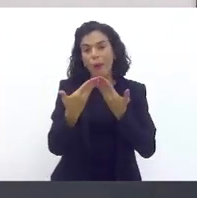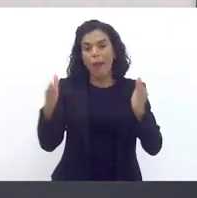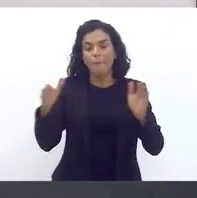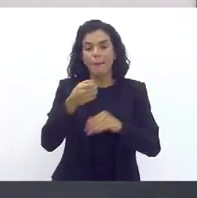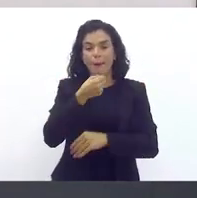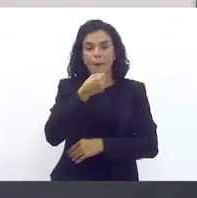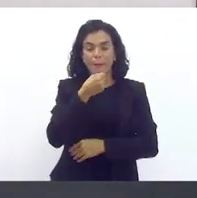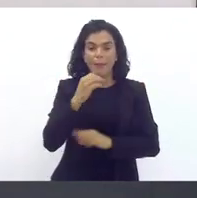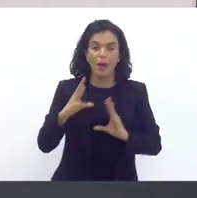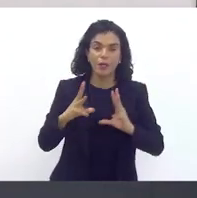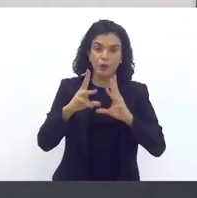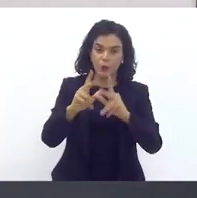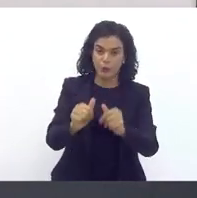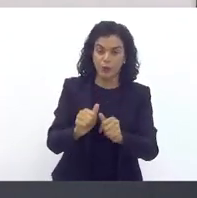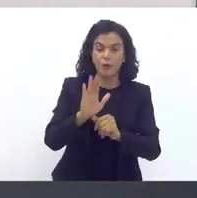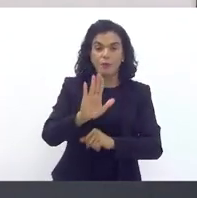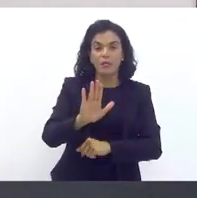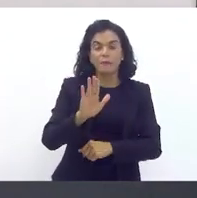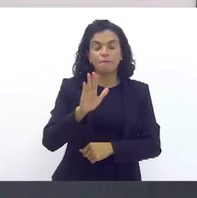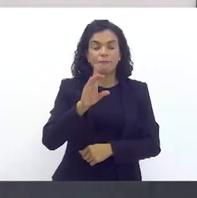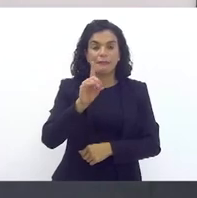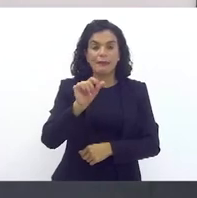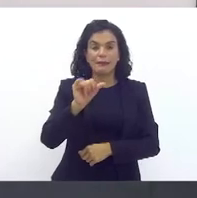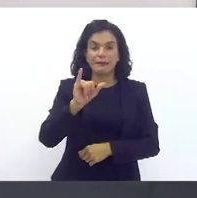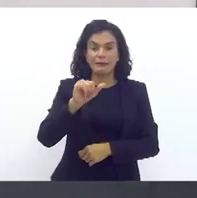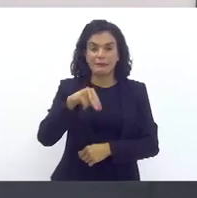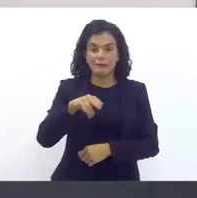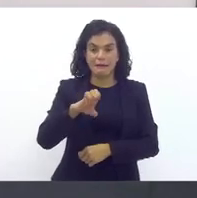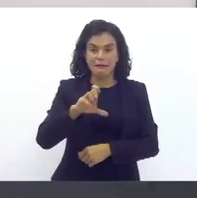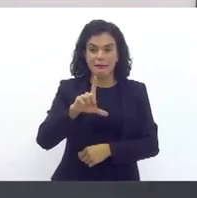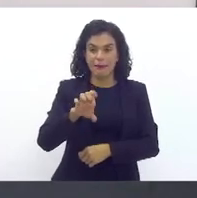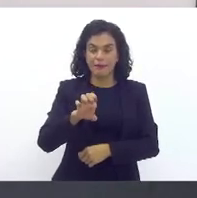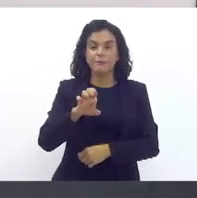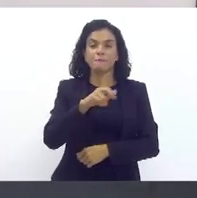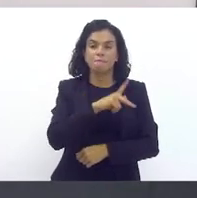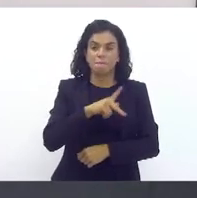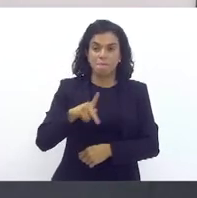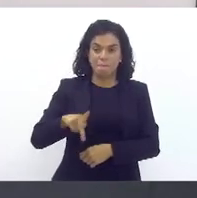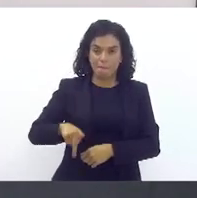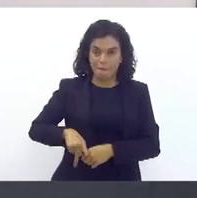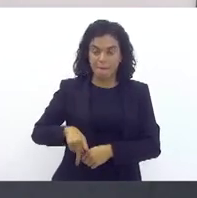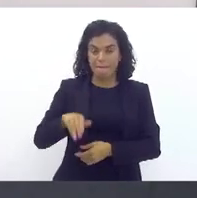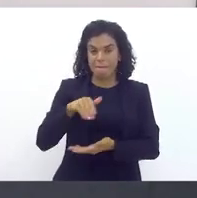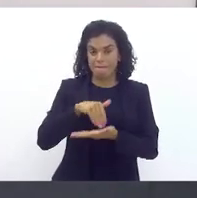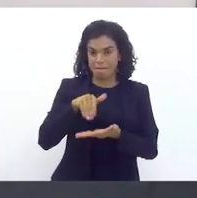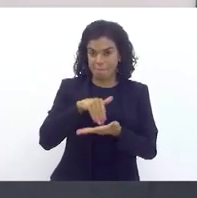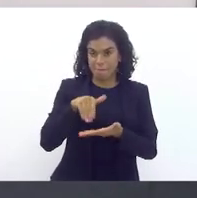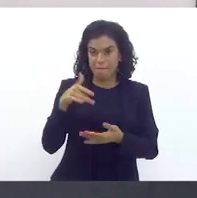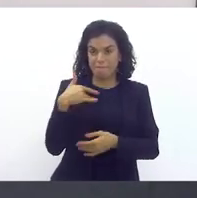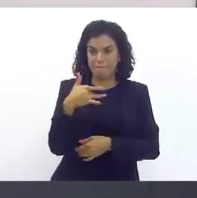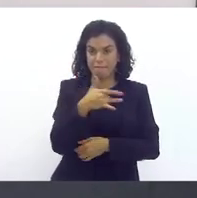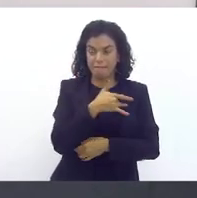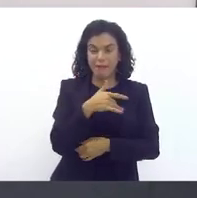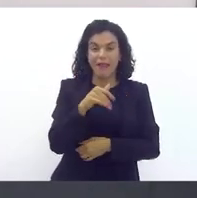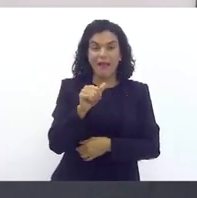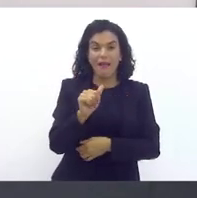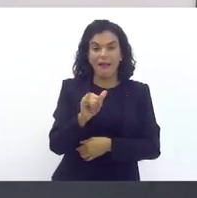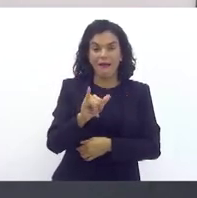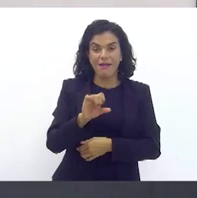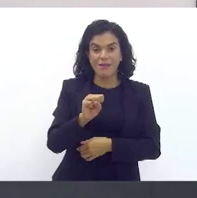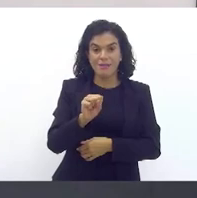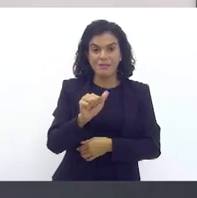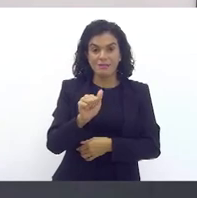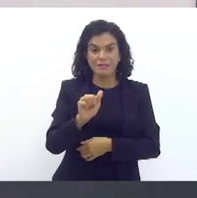querida Daniele, presidente do Conselho Estadual de Saúde, e também para a Aizar Santana, que é diretora